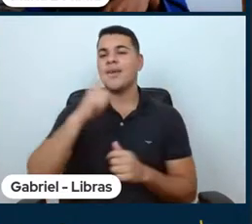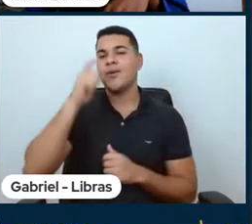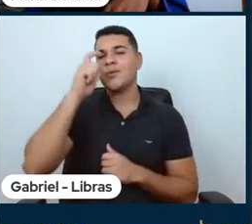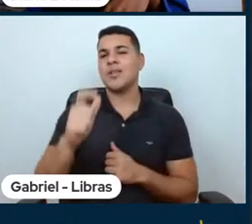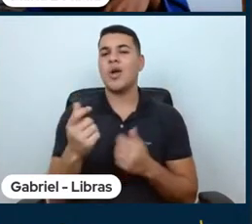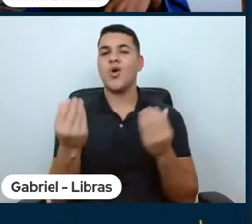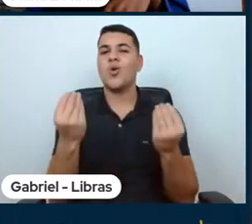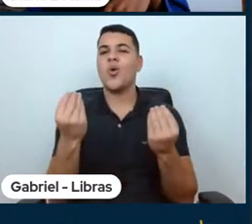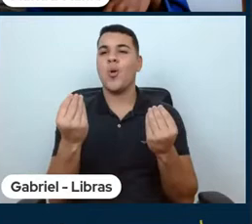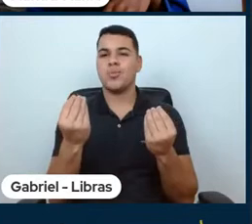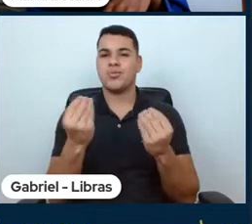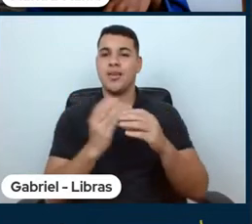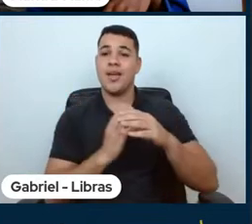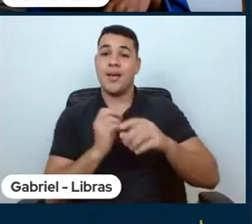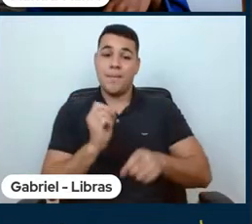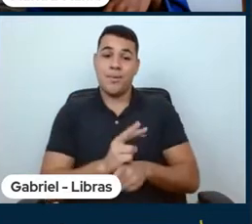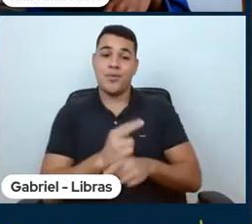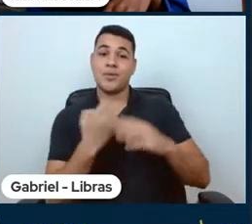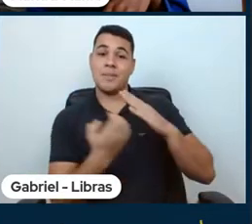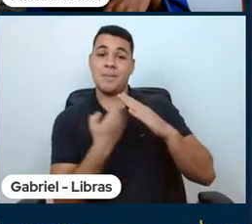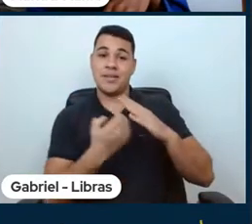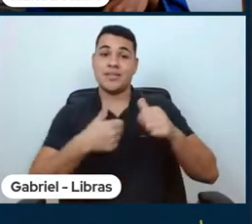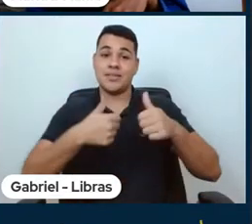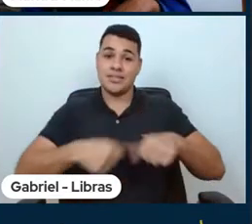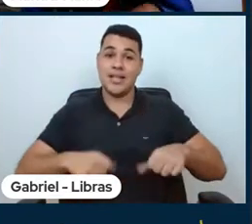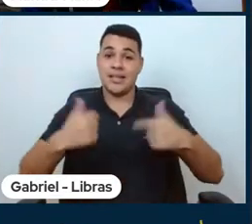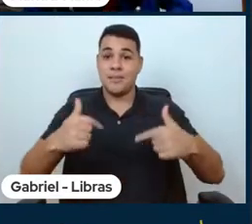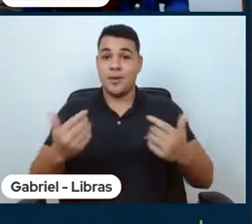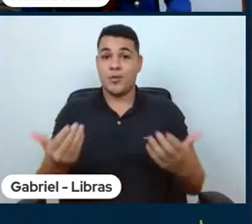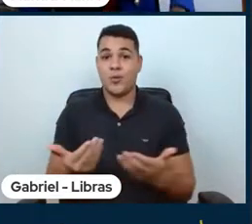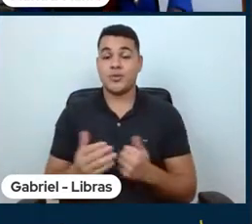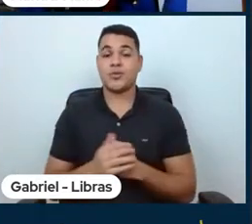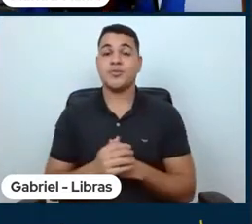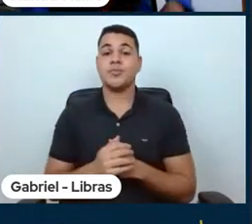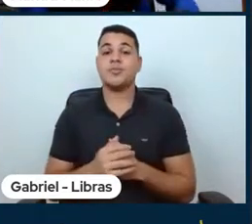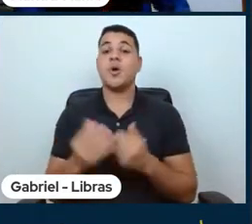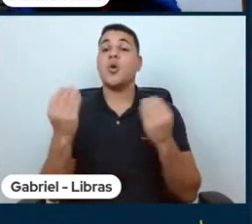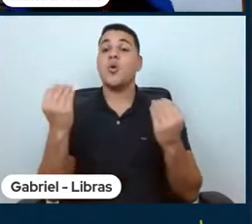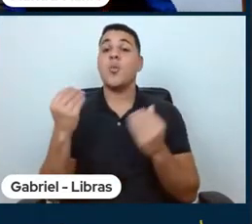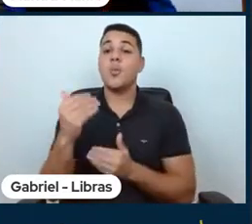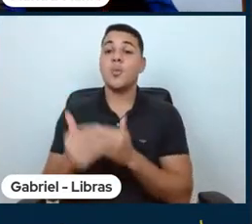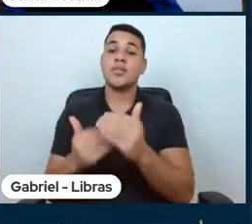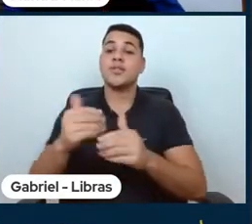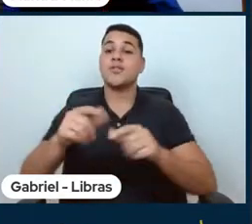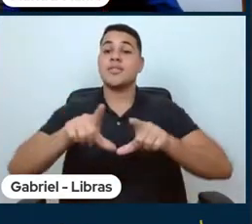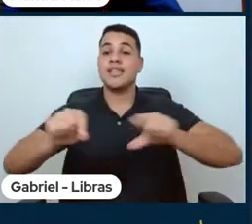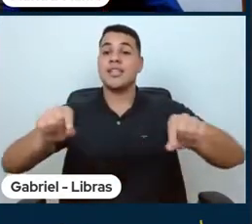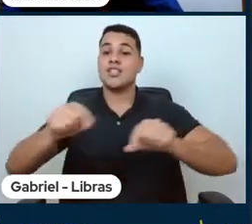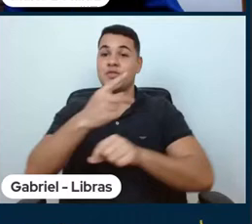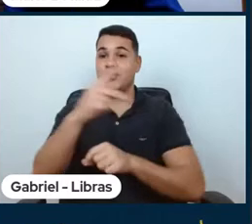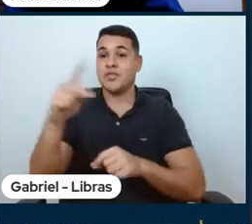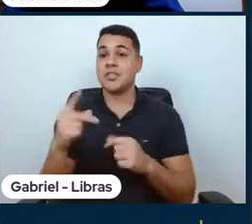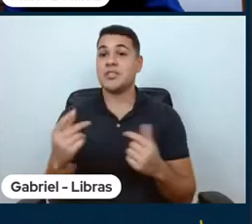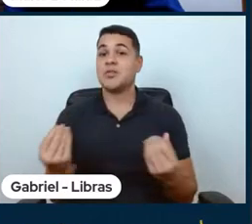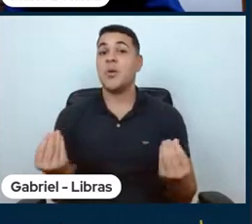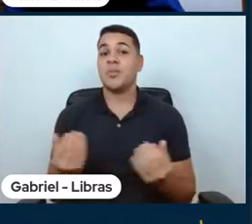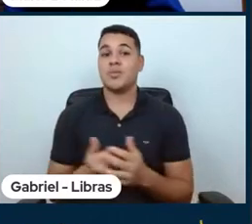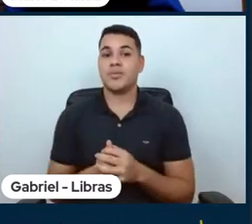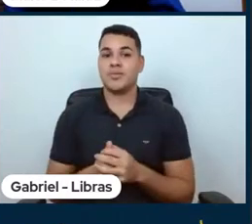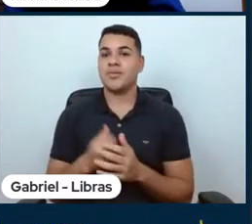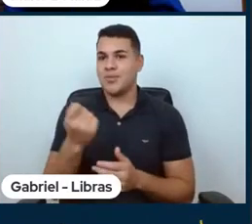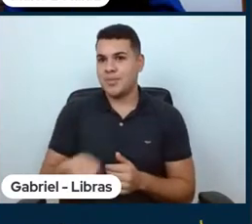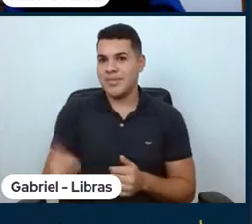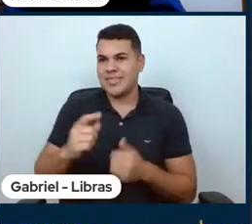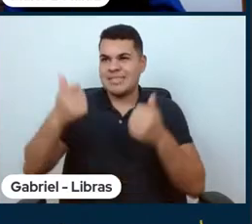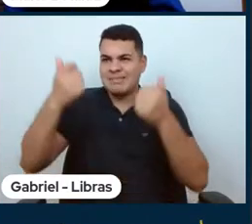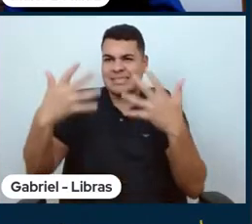entramos na empresa que estamos hoje, tá? Então, por exemplo, como é que foi o processo seletivo de vocês, assim? Não precisa ser específico,